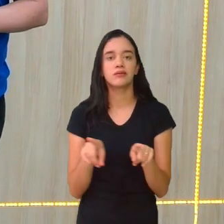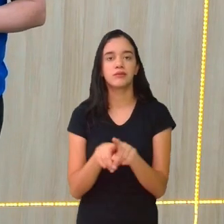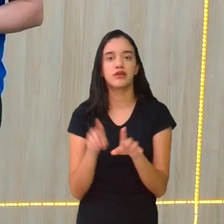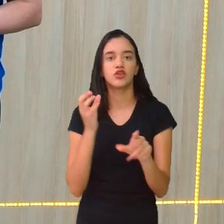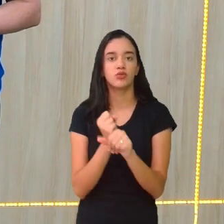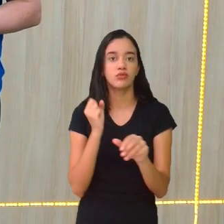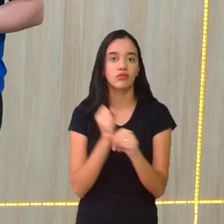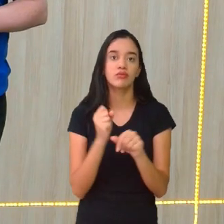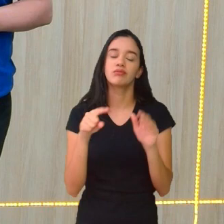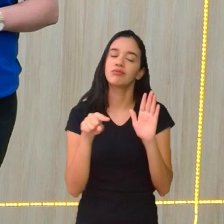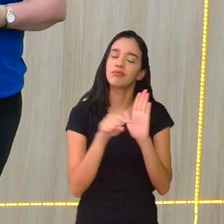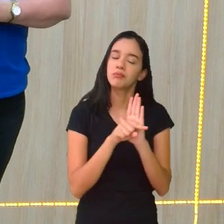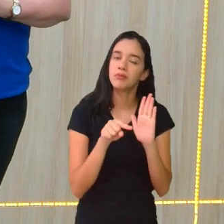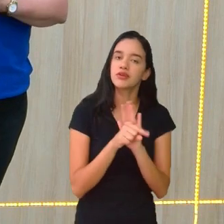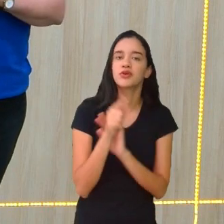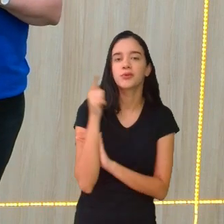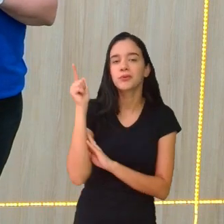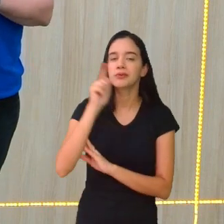se recuperam, não é?